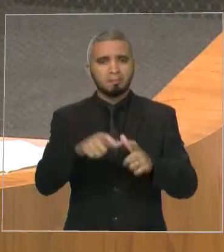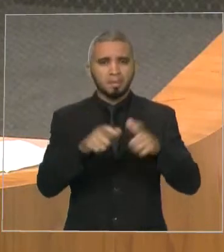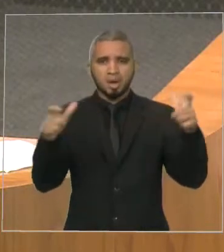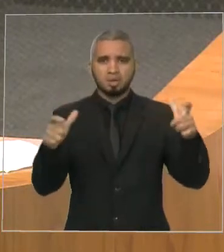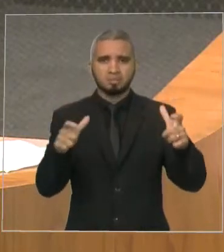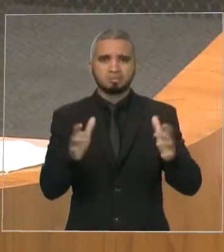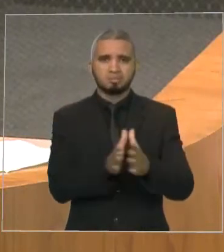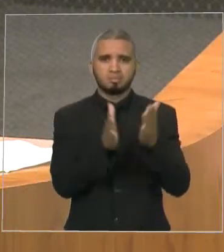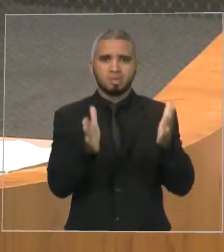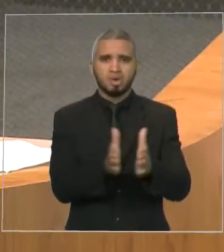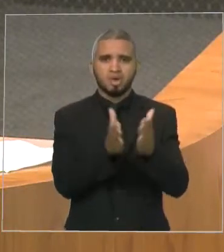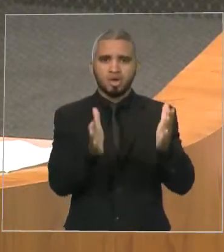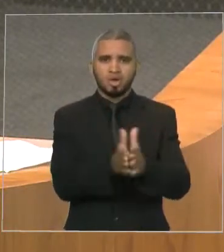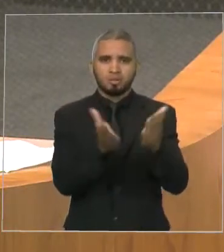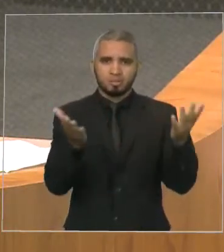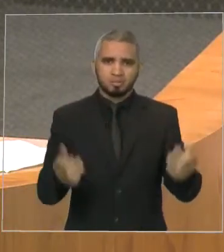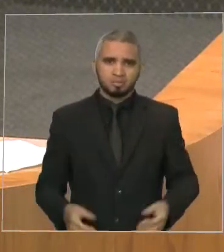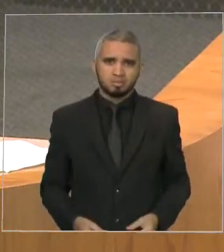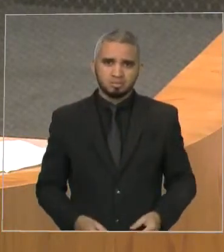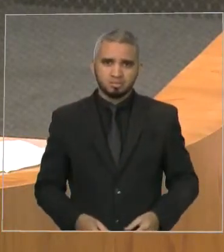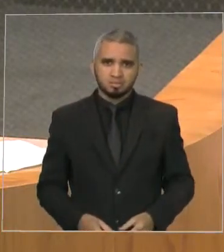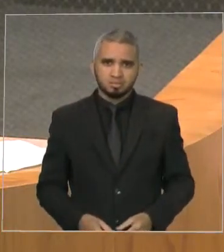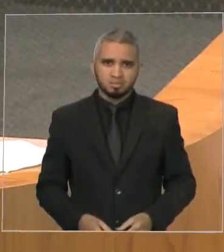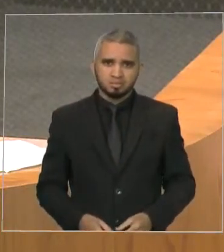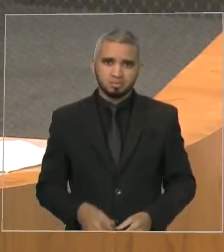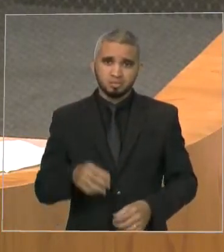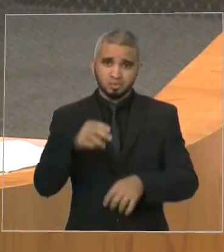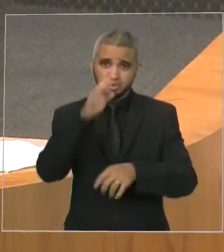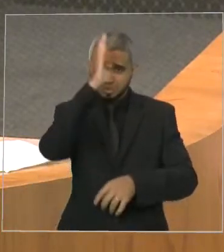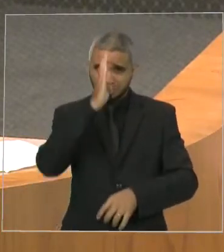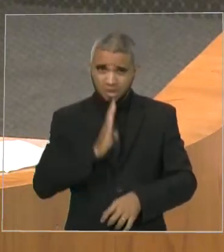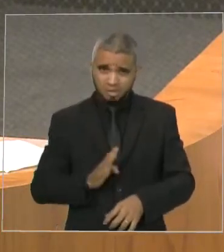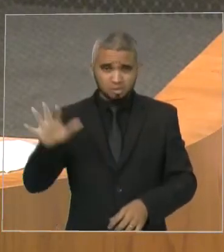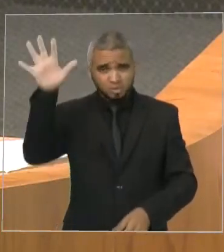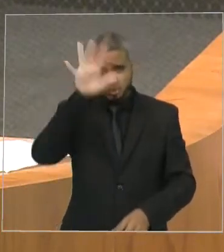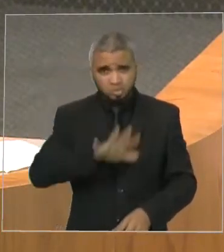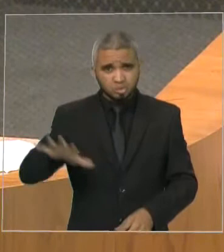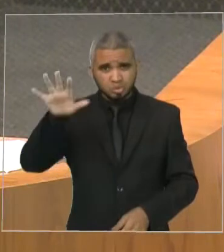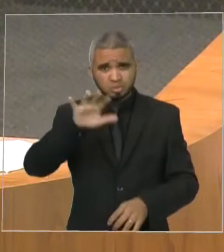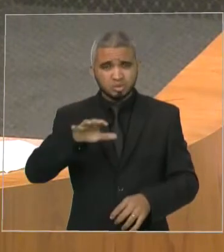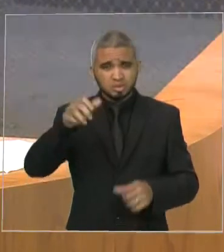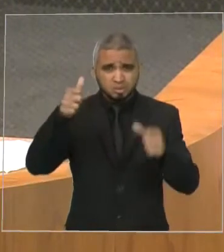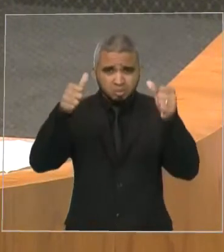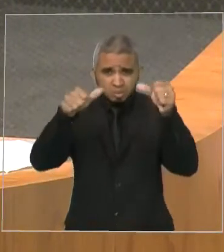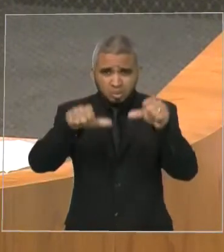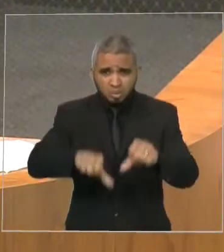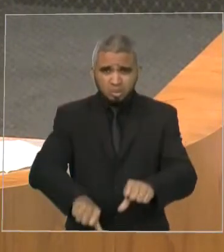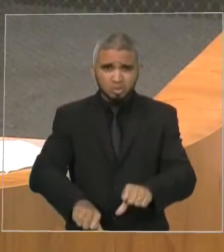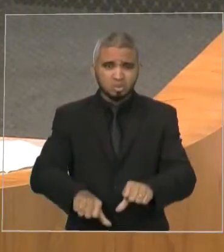crise toda que vive o país, ele não teve dó nem piedade para cometer